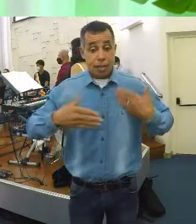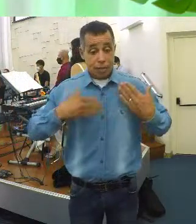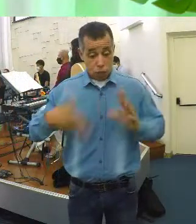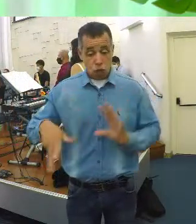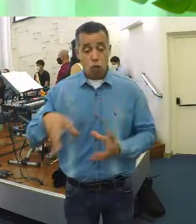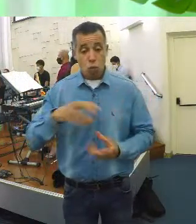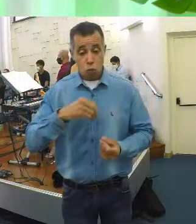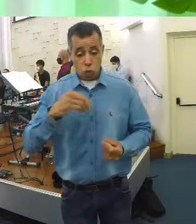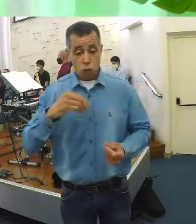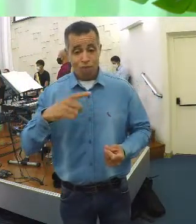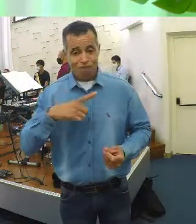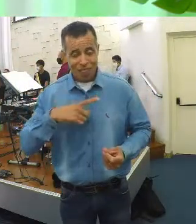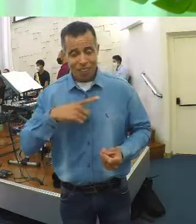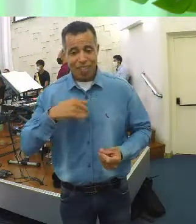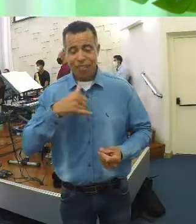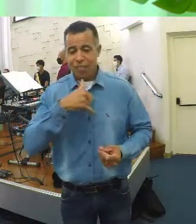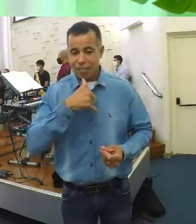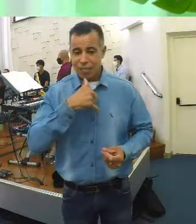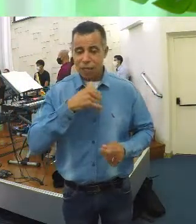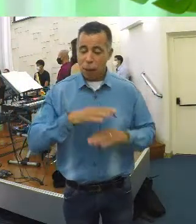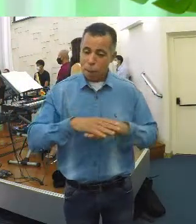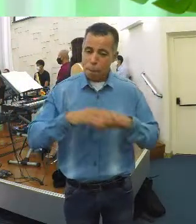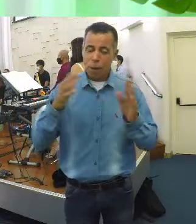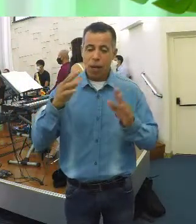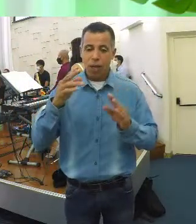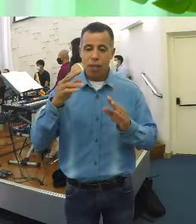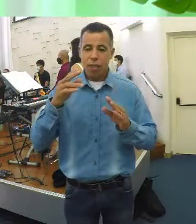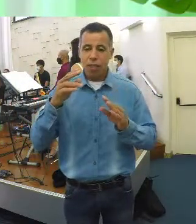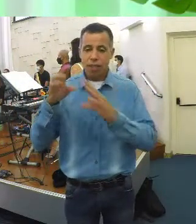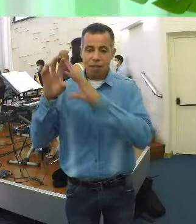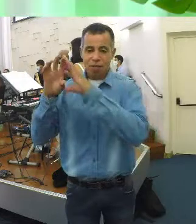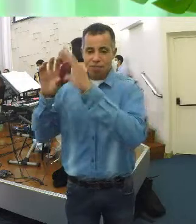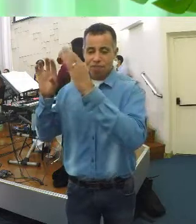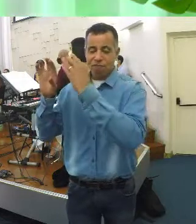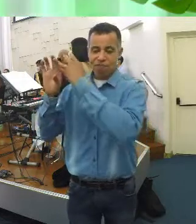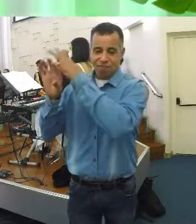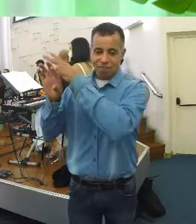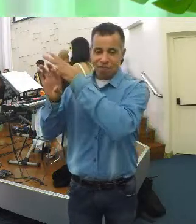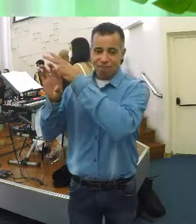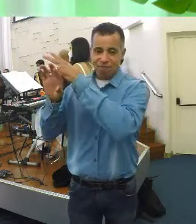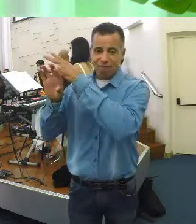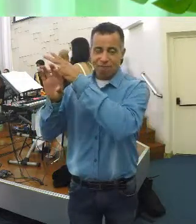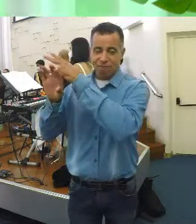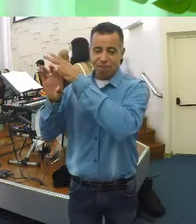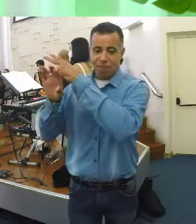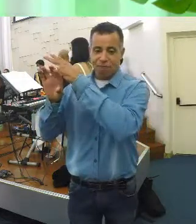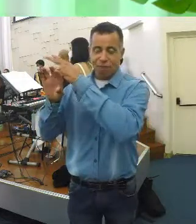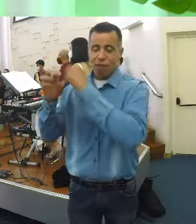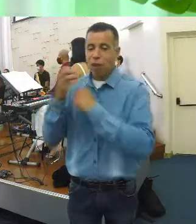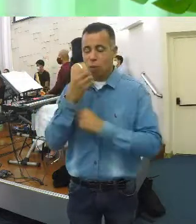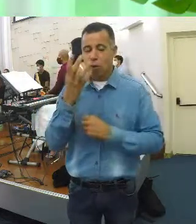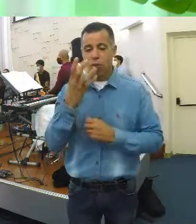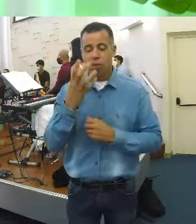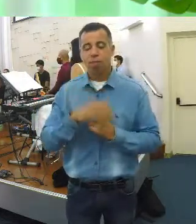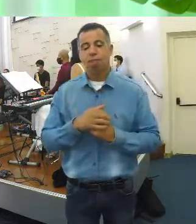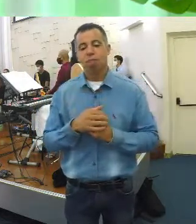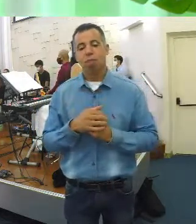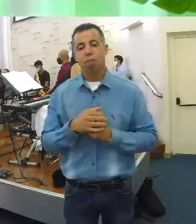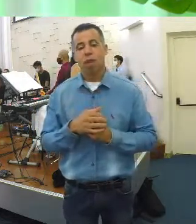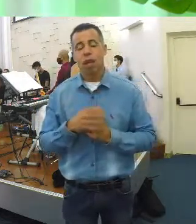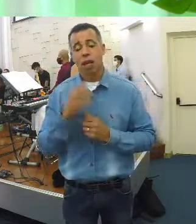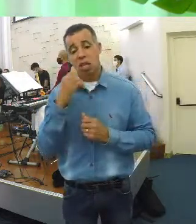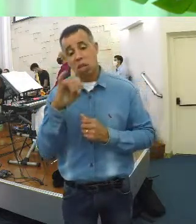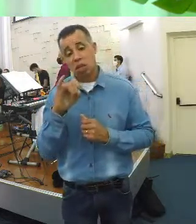enfrentamos tribulações, mas o céu é o nosso destino. Irmãos, se não recebêssemos nada mais do Senhor,